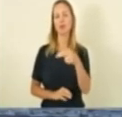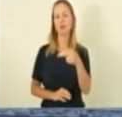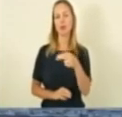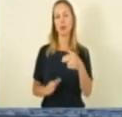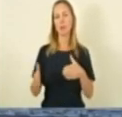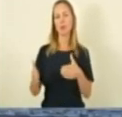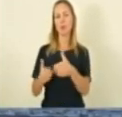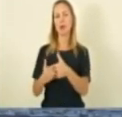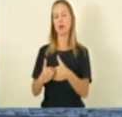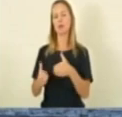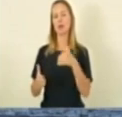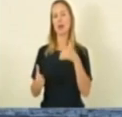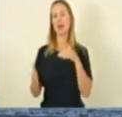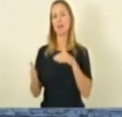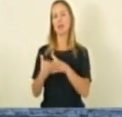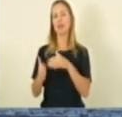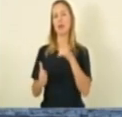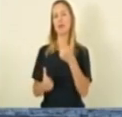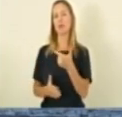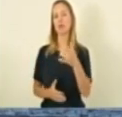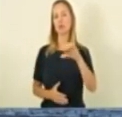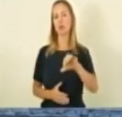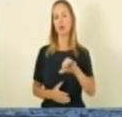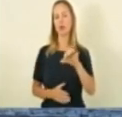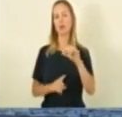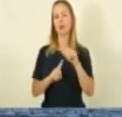prazo até o dia